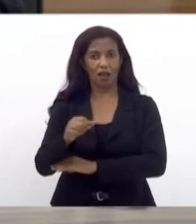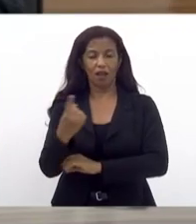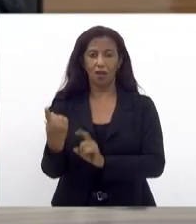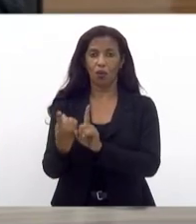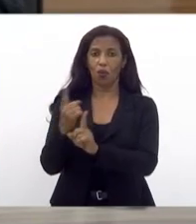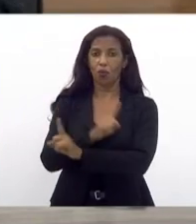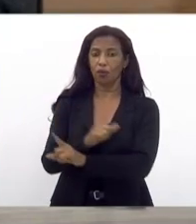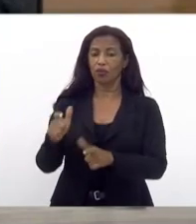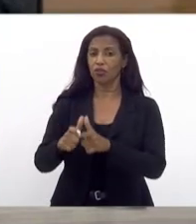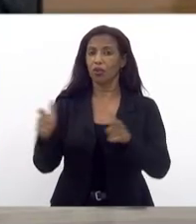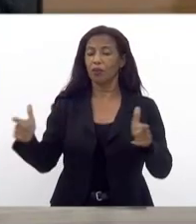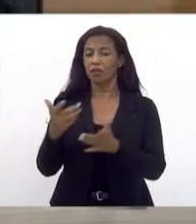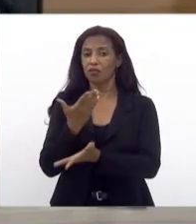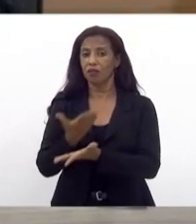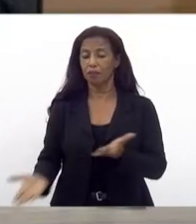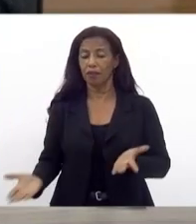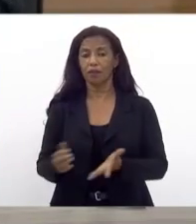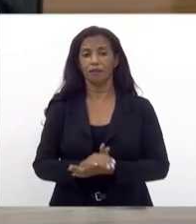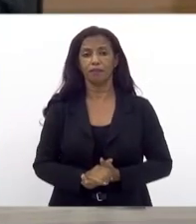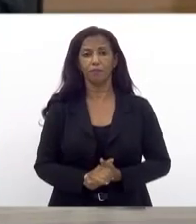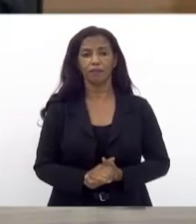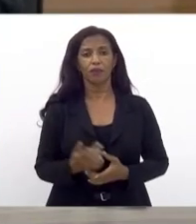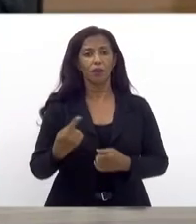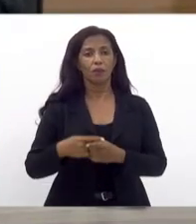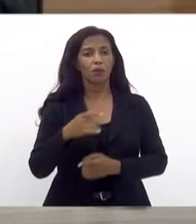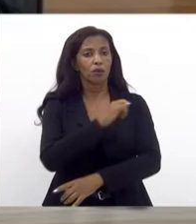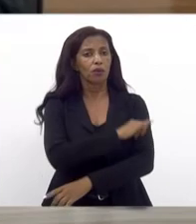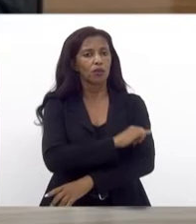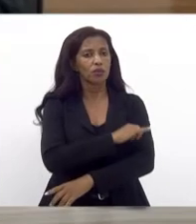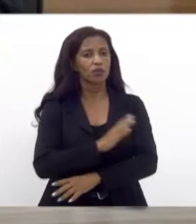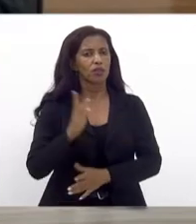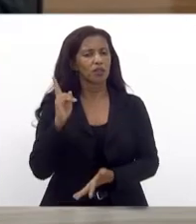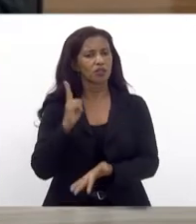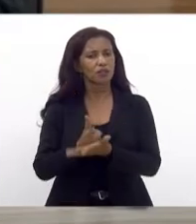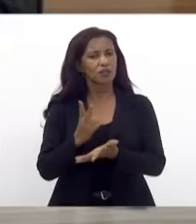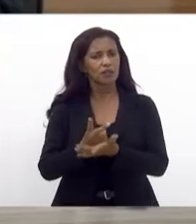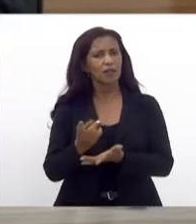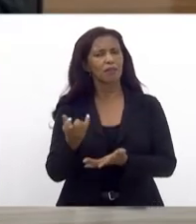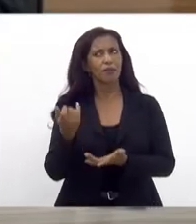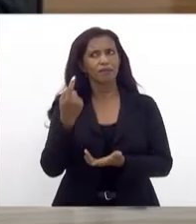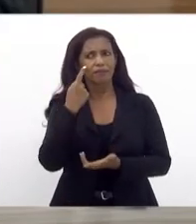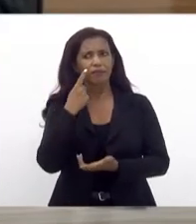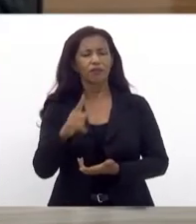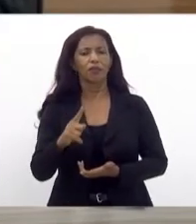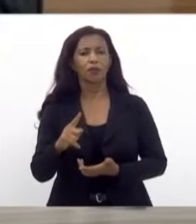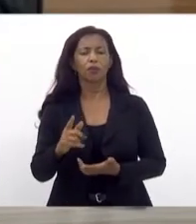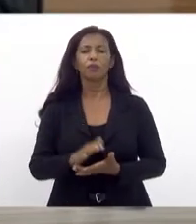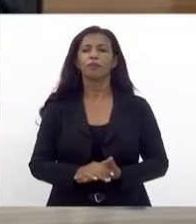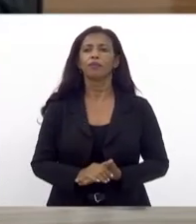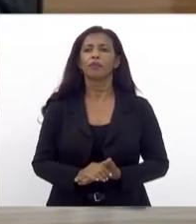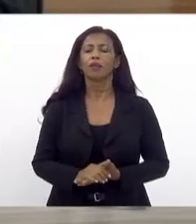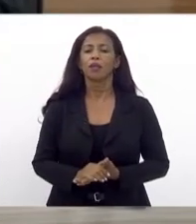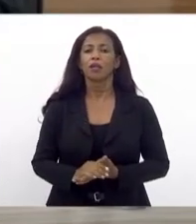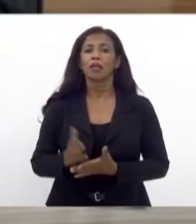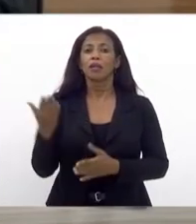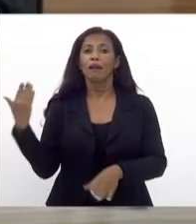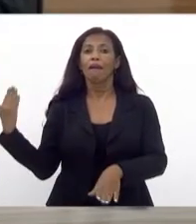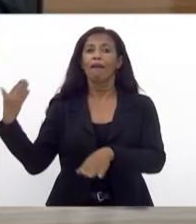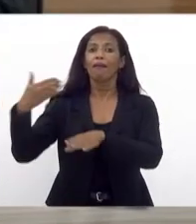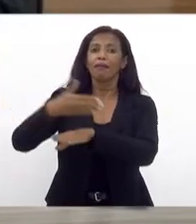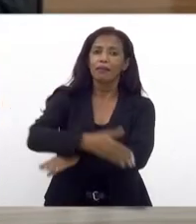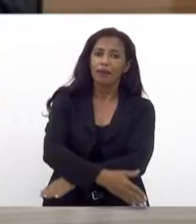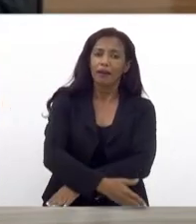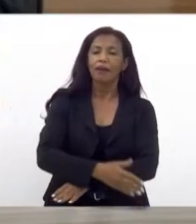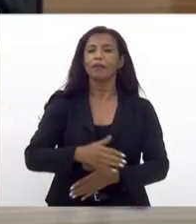invés de aumentar, nós vamos perder. Porque o Rio de Janeiro, a gente sempre ouviu, né, prefeito Eduardo, que é a porta de entrada do